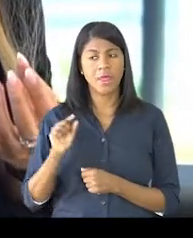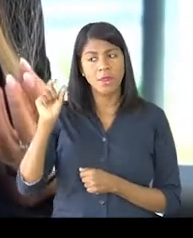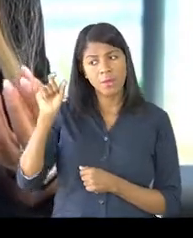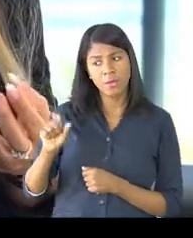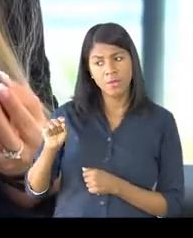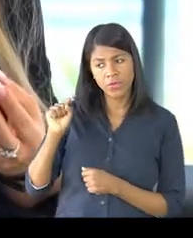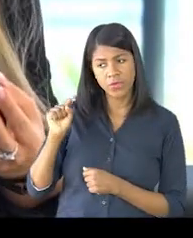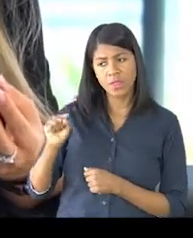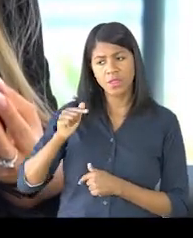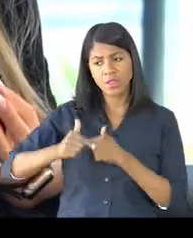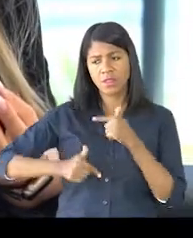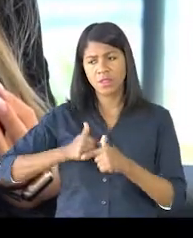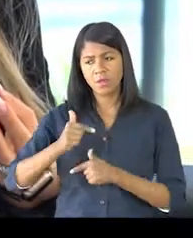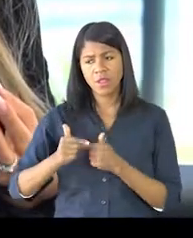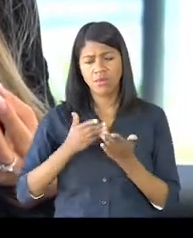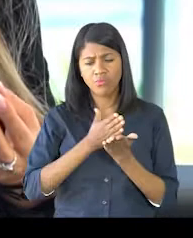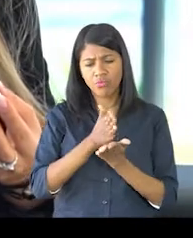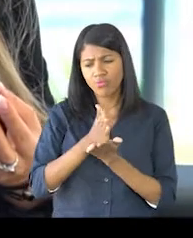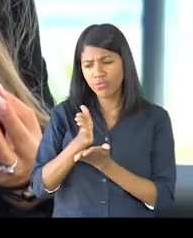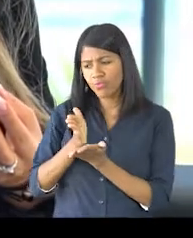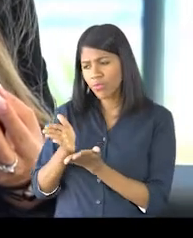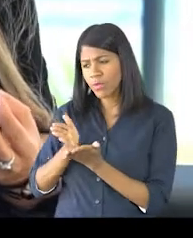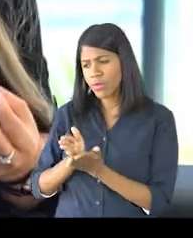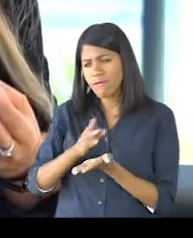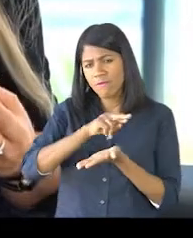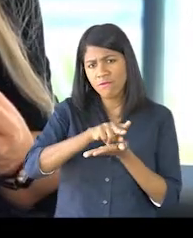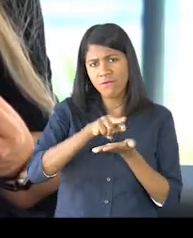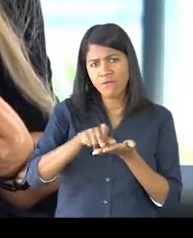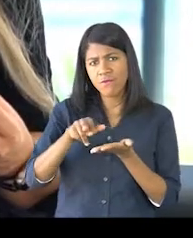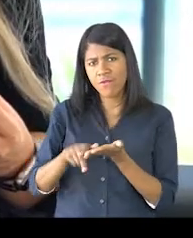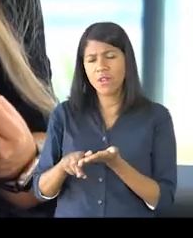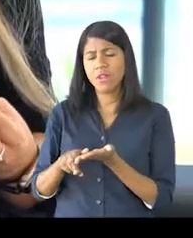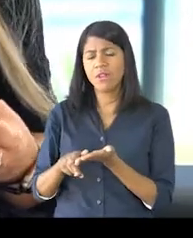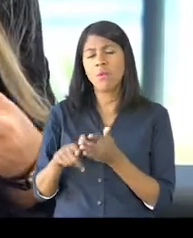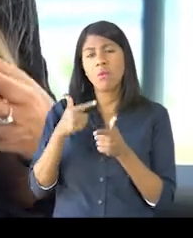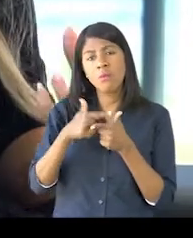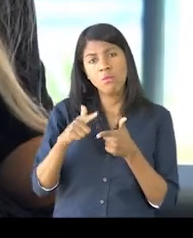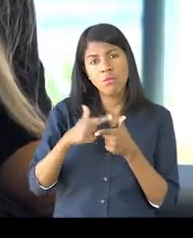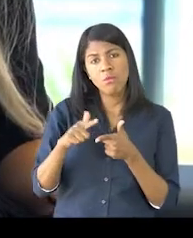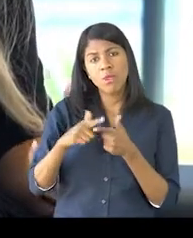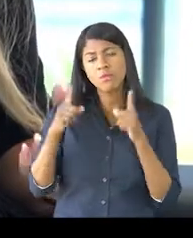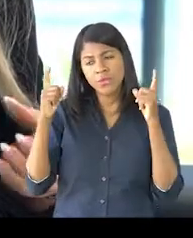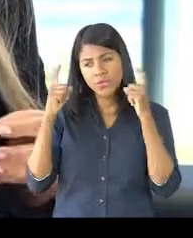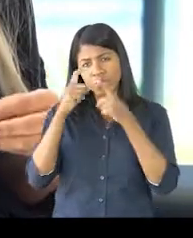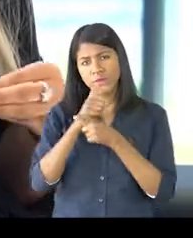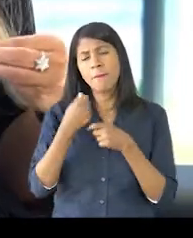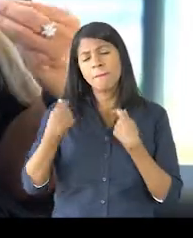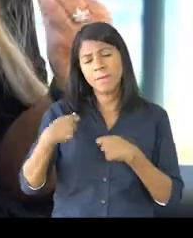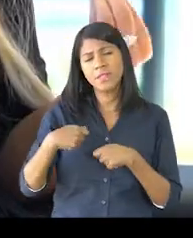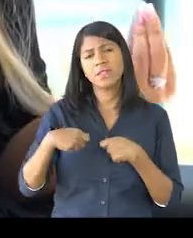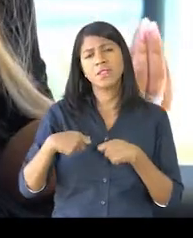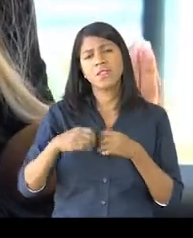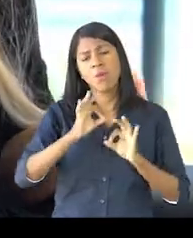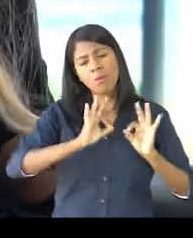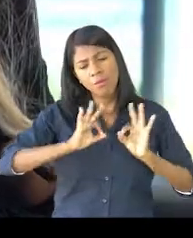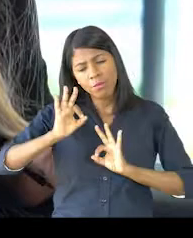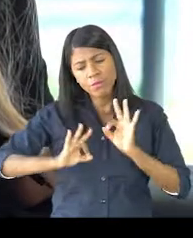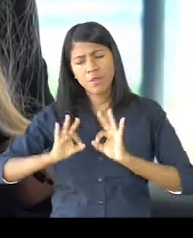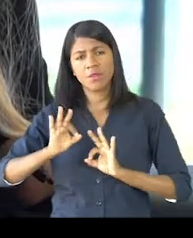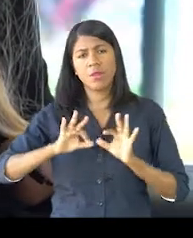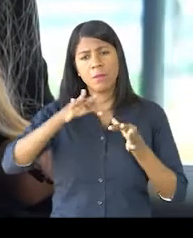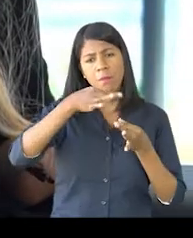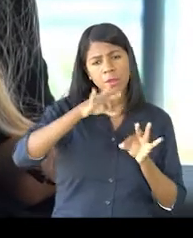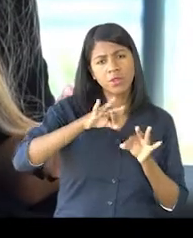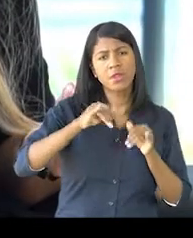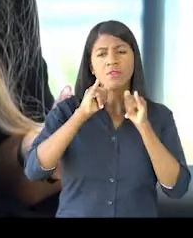não sabemos onde estão as mulheres que precisam de curso de qualificação, em qual região, onde estão as mulheres que mais precisam